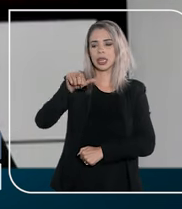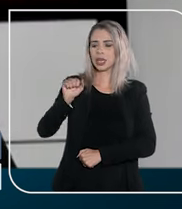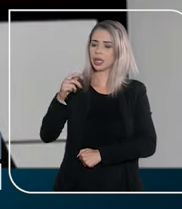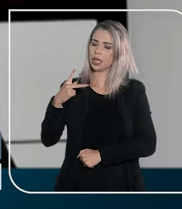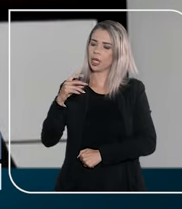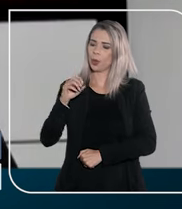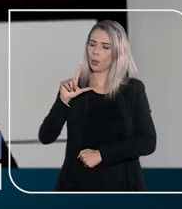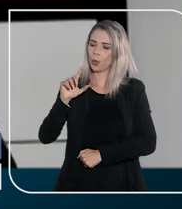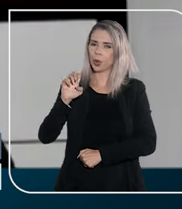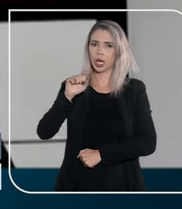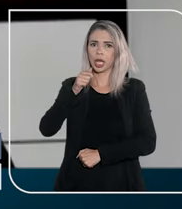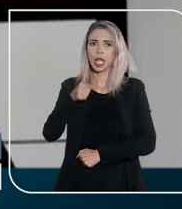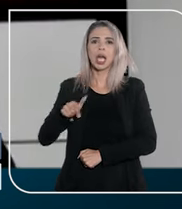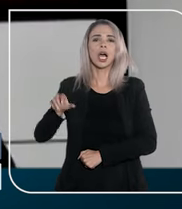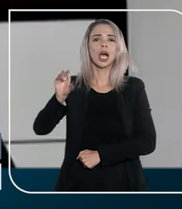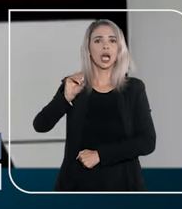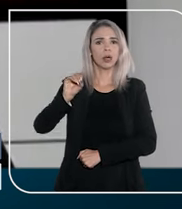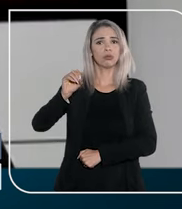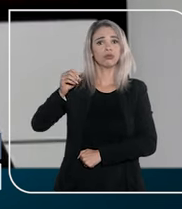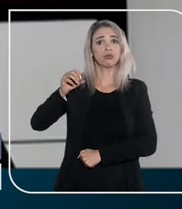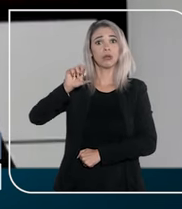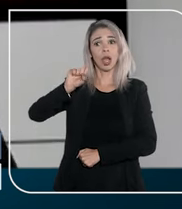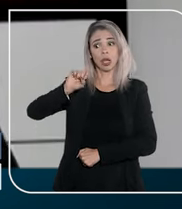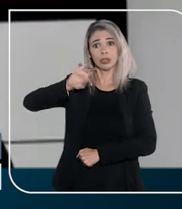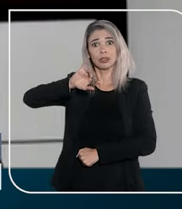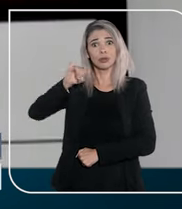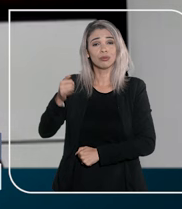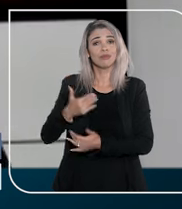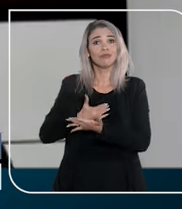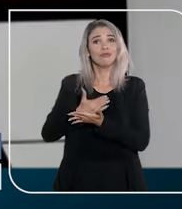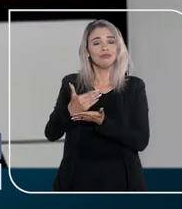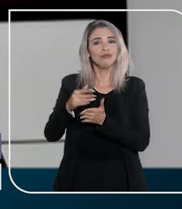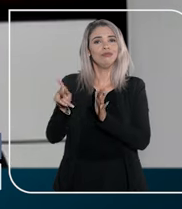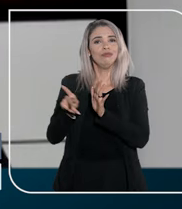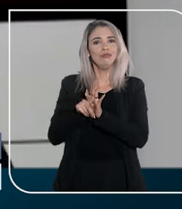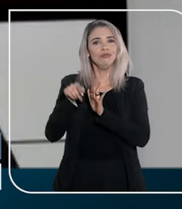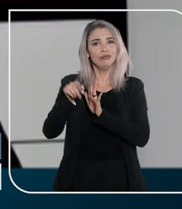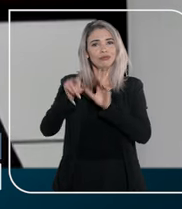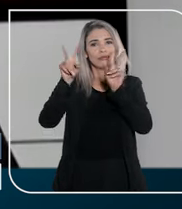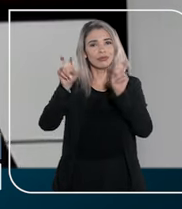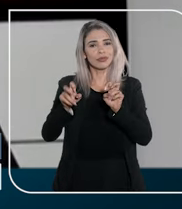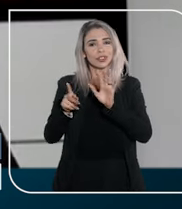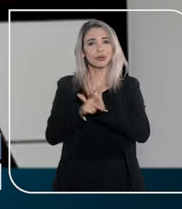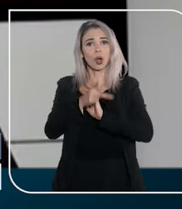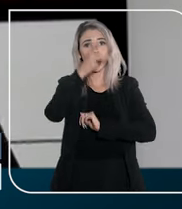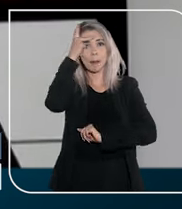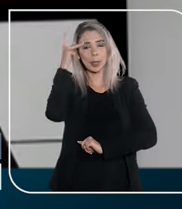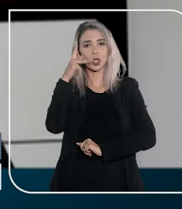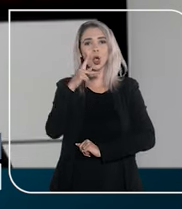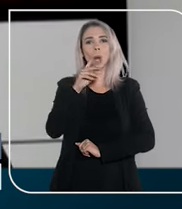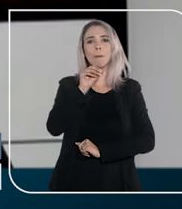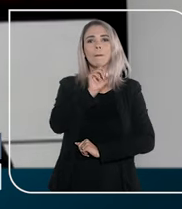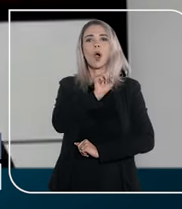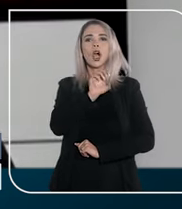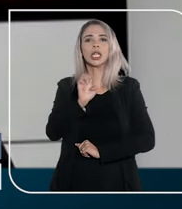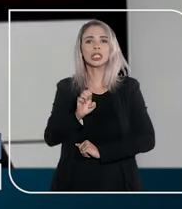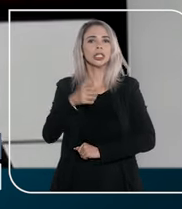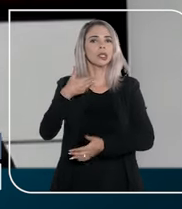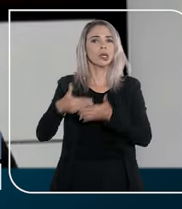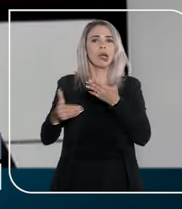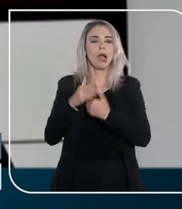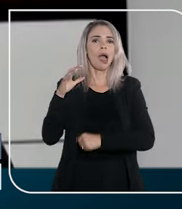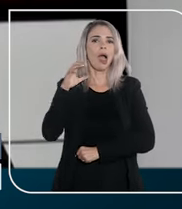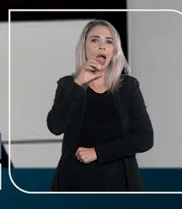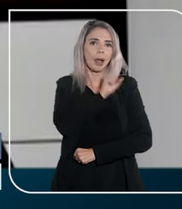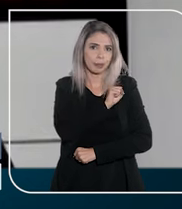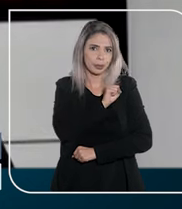ele estava iniciando esses debates a respeito da posse precária para o candidato em concurso público. E Sua Excelência,